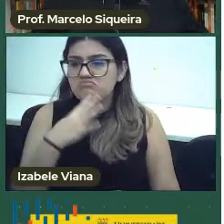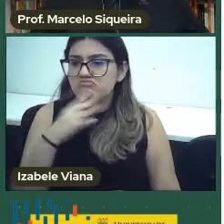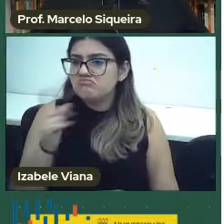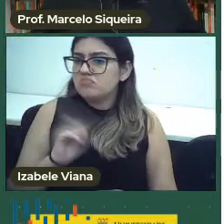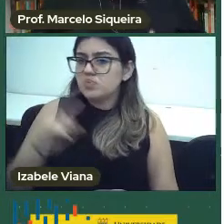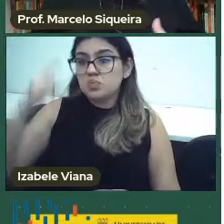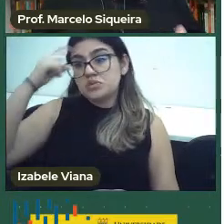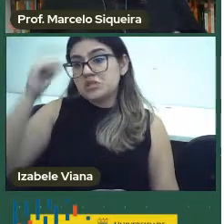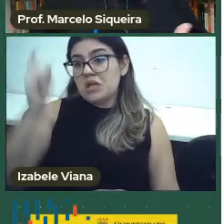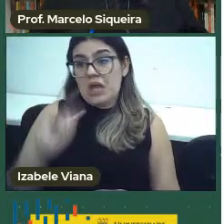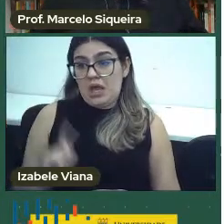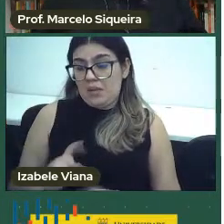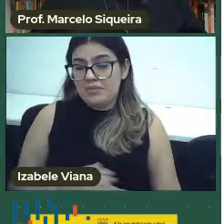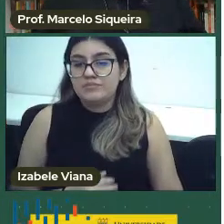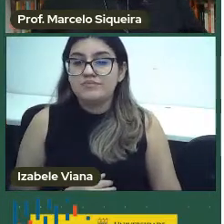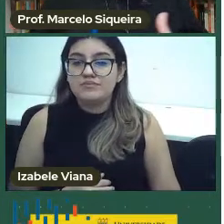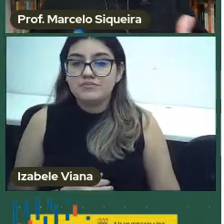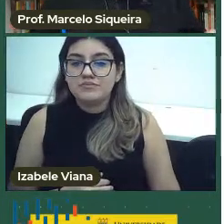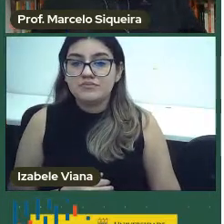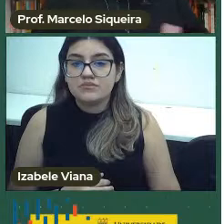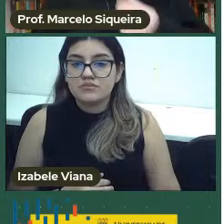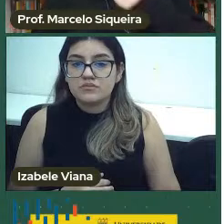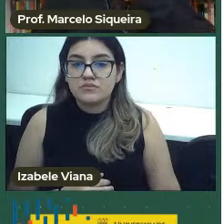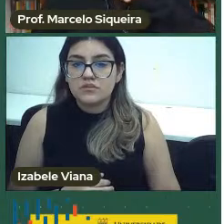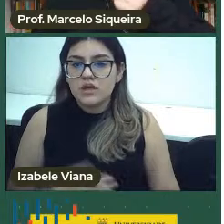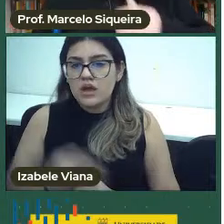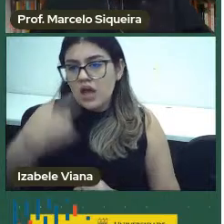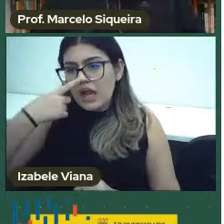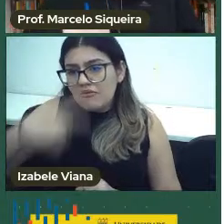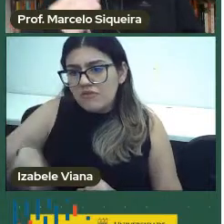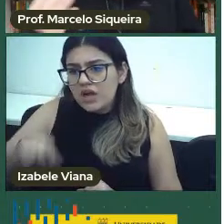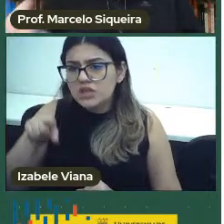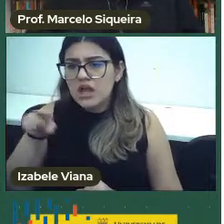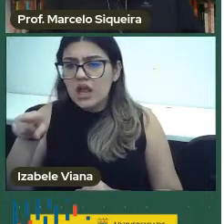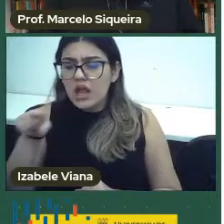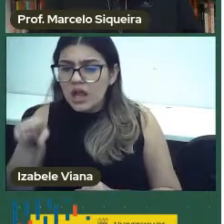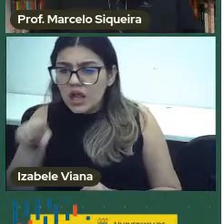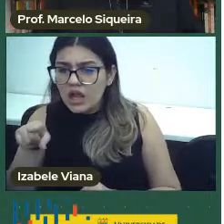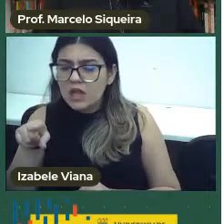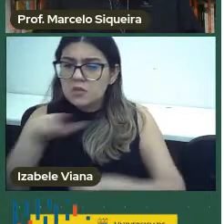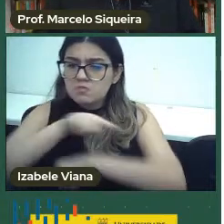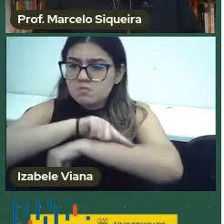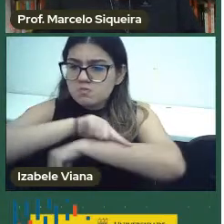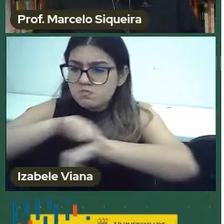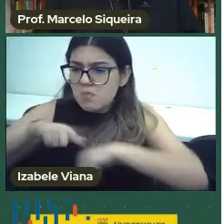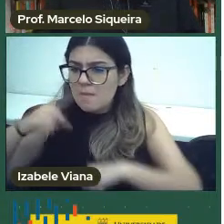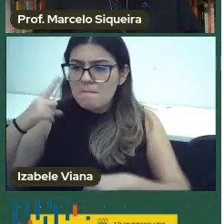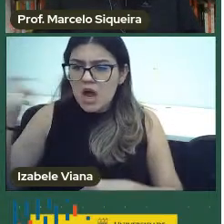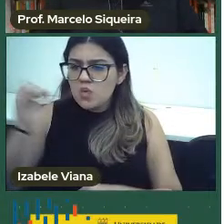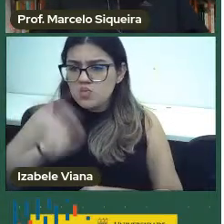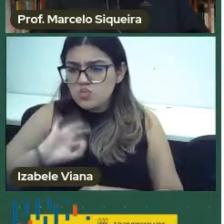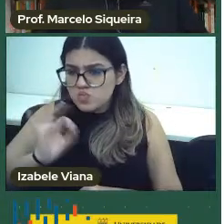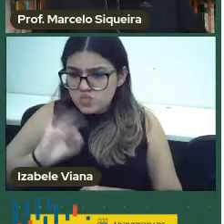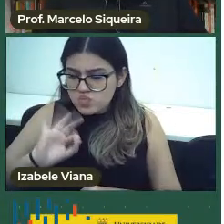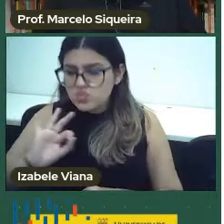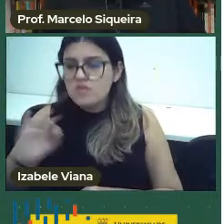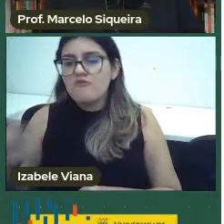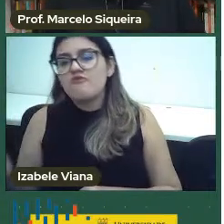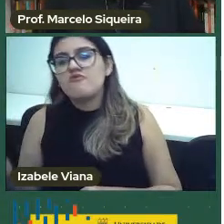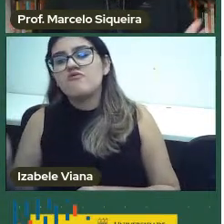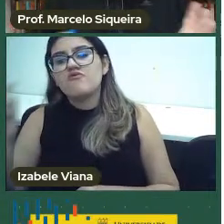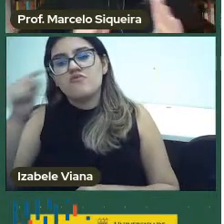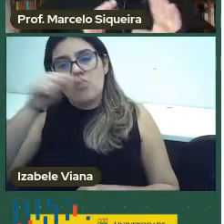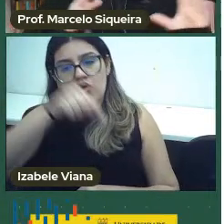isso. O elefante é um elefante domesticado, não fazia barulho. Foi levado até esse reino no norte da Índia. Foi colocado em